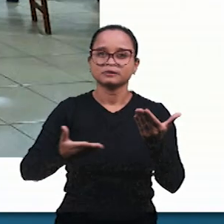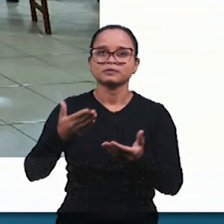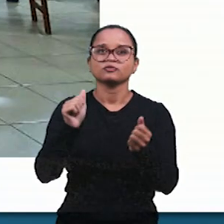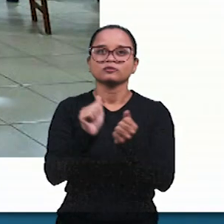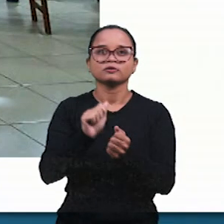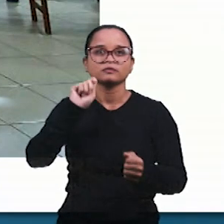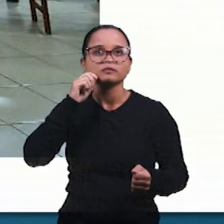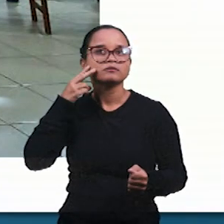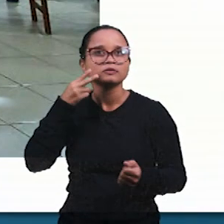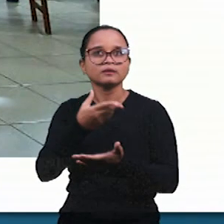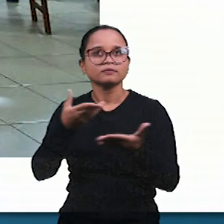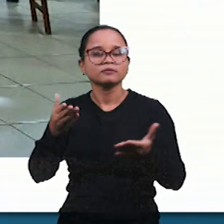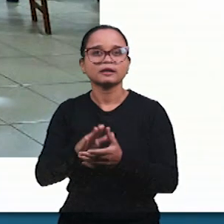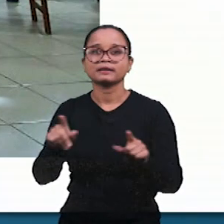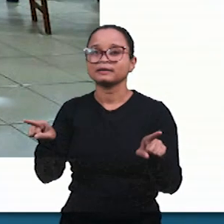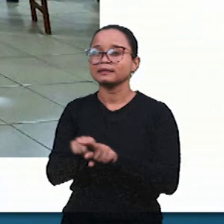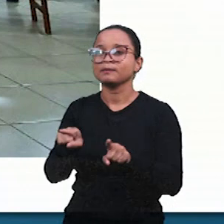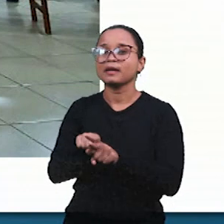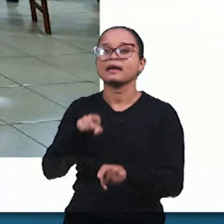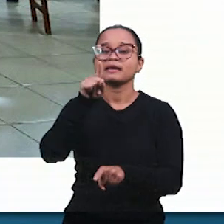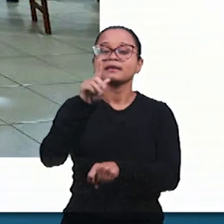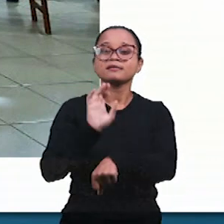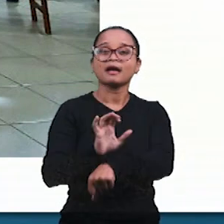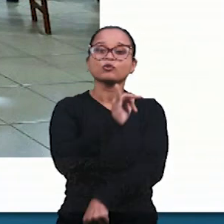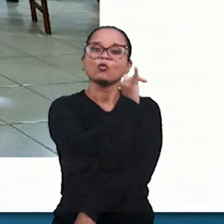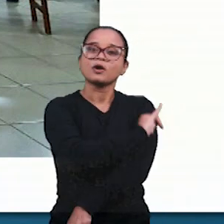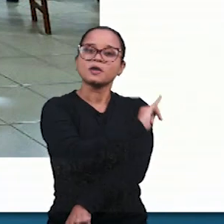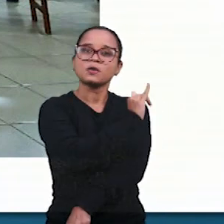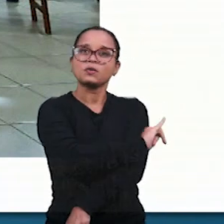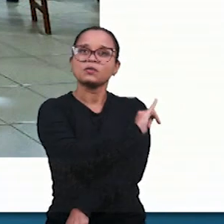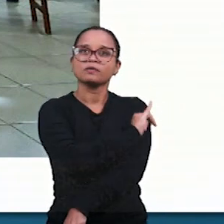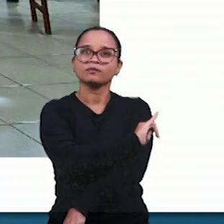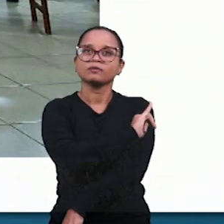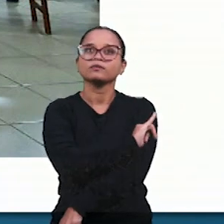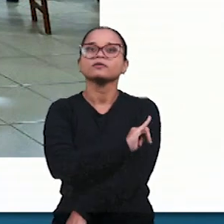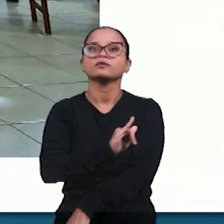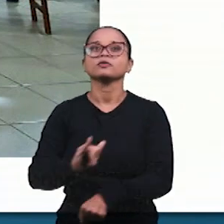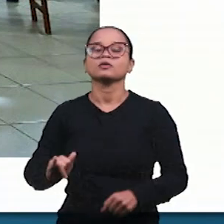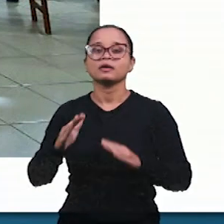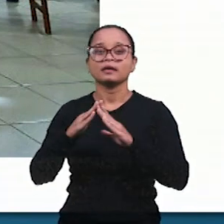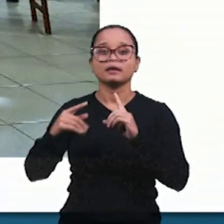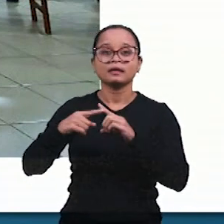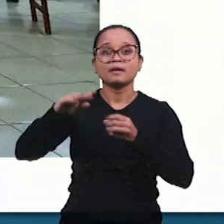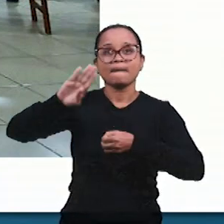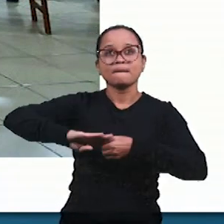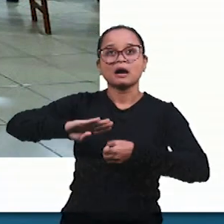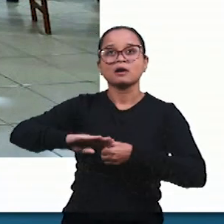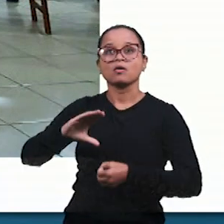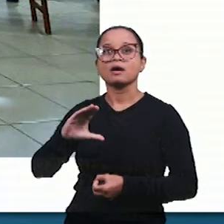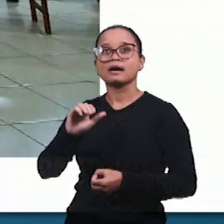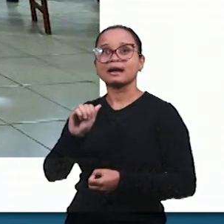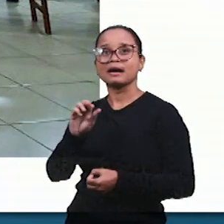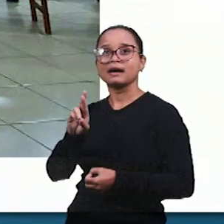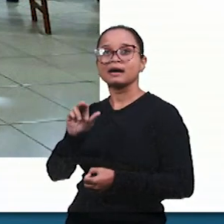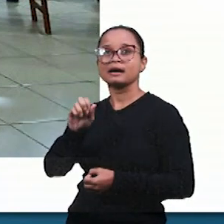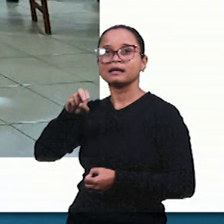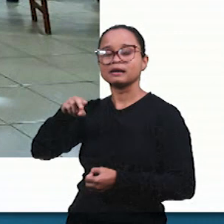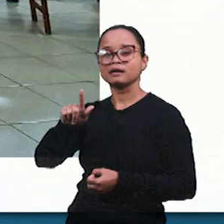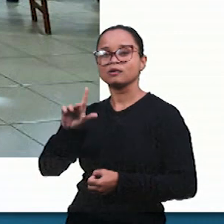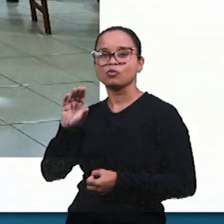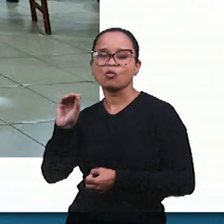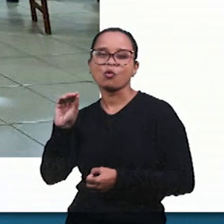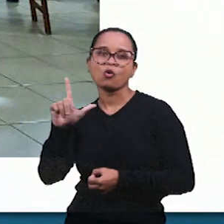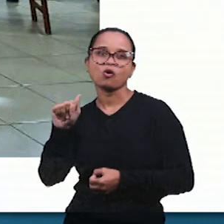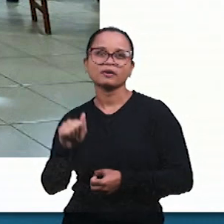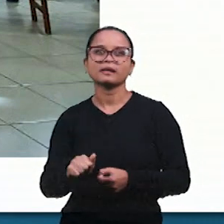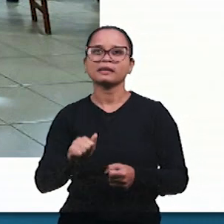frente. Petrópolis, agora no Rio de Janeiro, a igreja do bairro Carangola. Os irmãos aí do Rio de Janeiro, um forte abraço. Que bênção